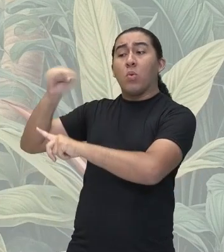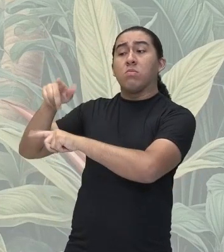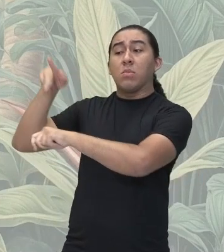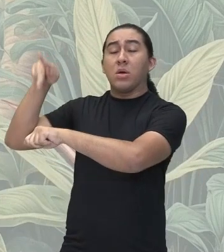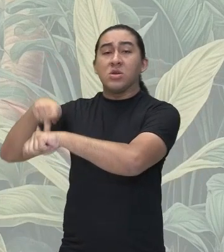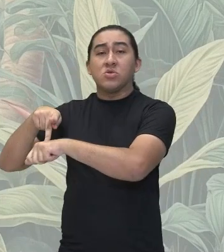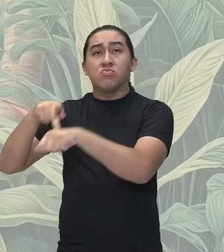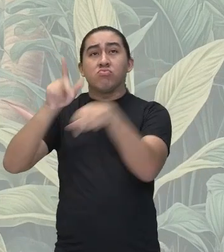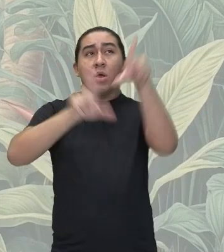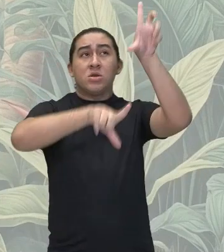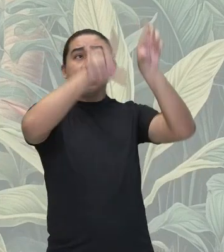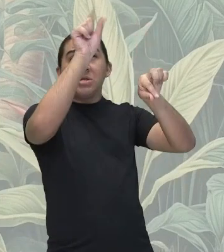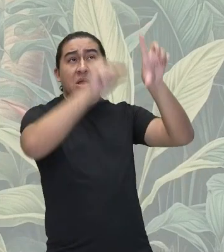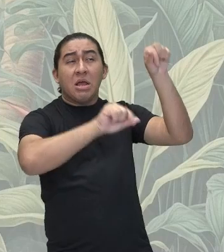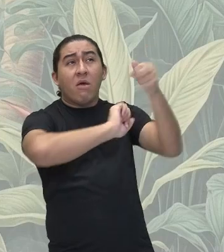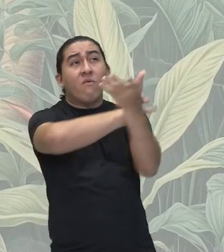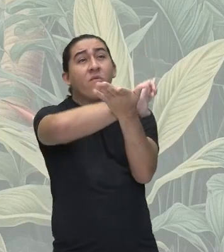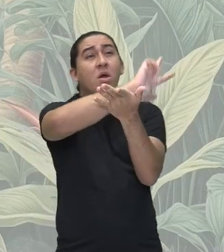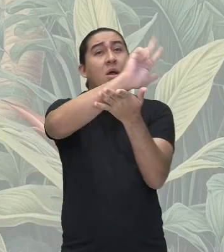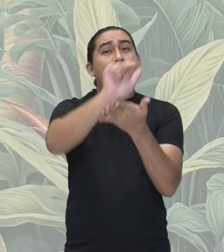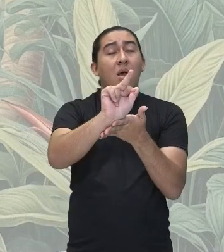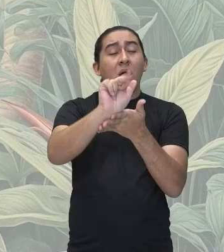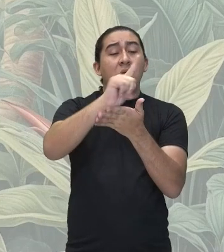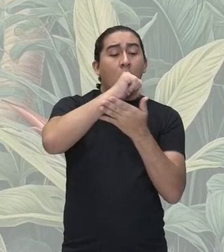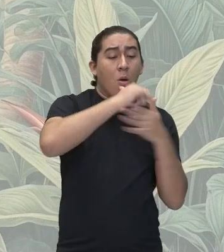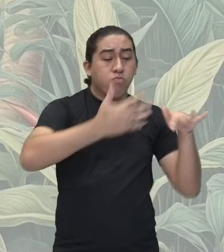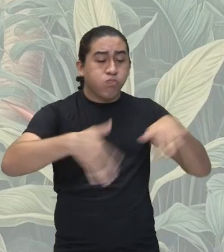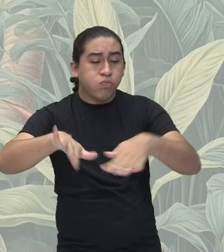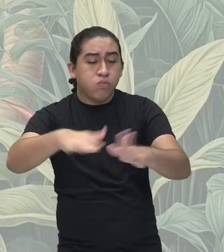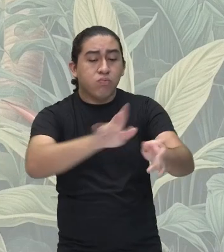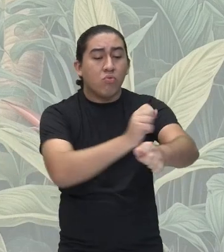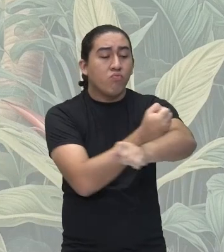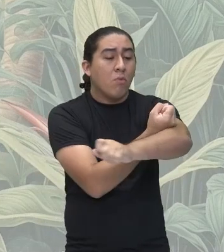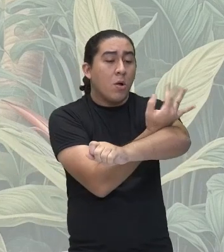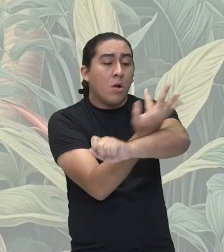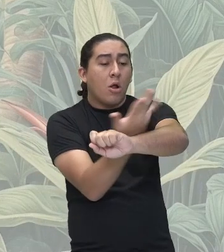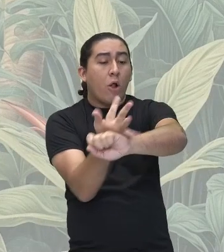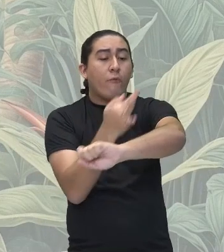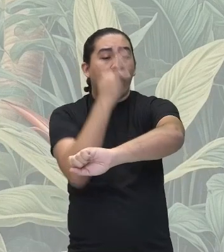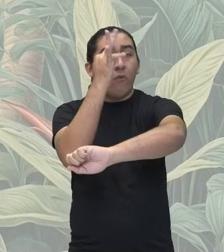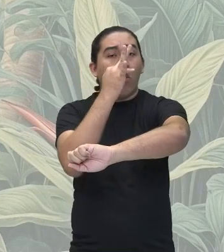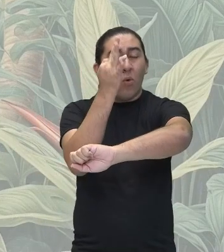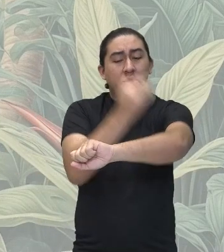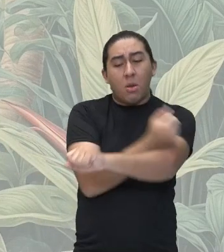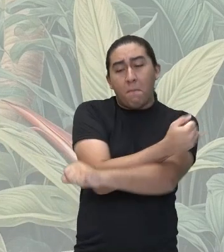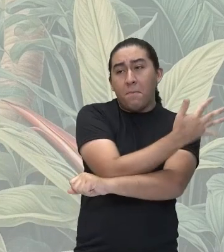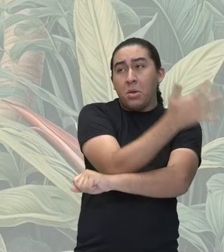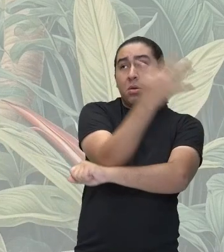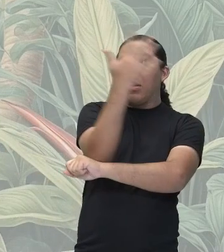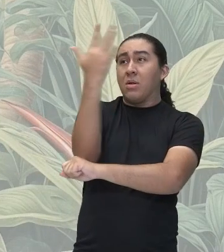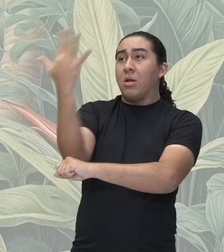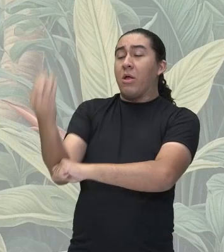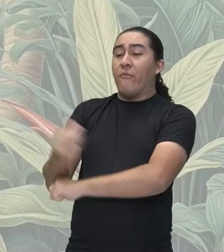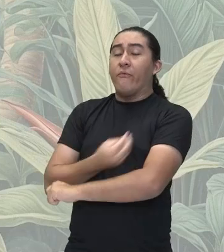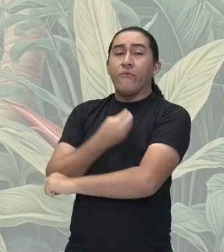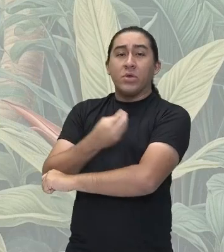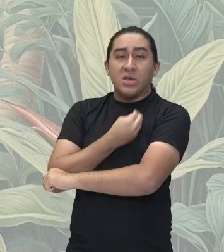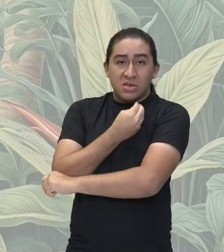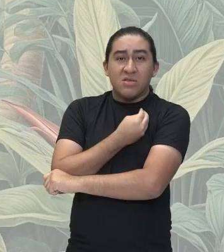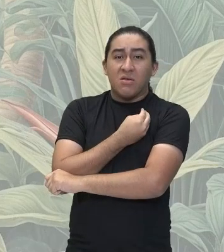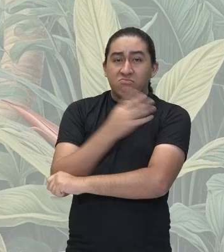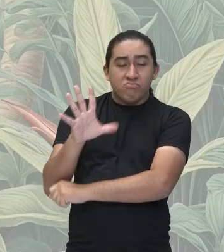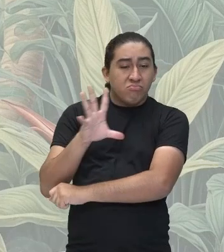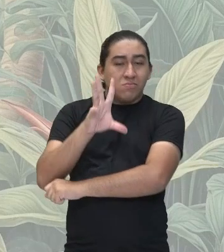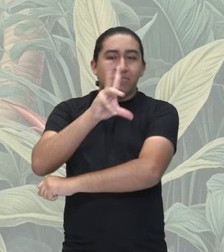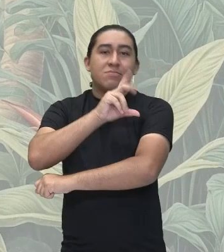mais estrelas, nossas várzeas têm mais flores. Nossos bosques têm mais vida, nossa